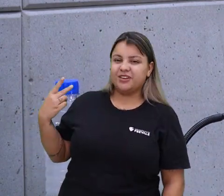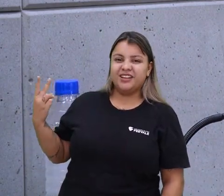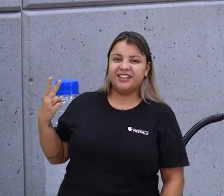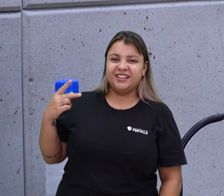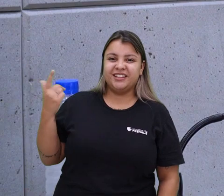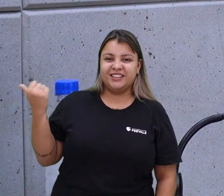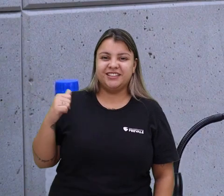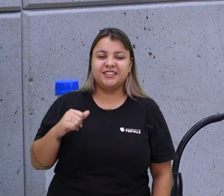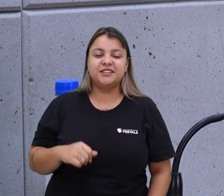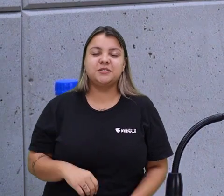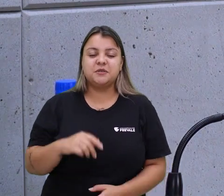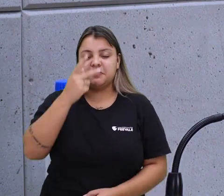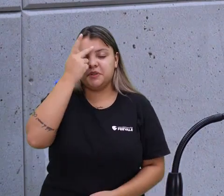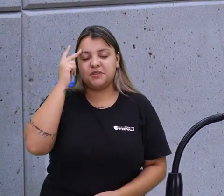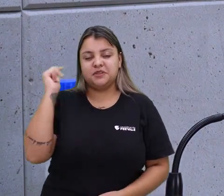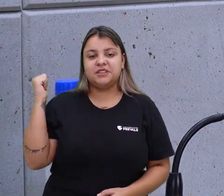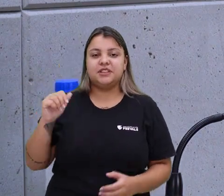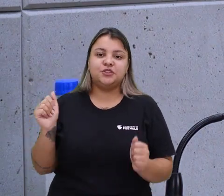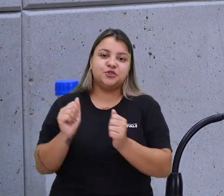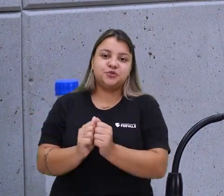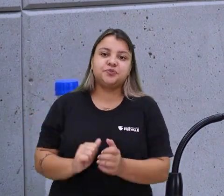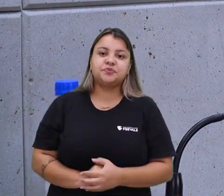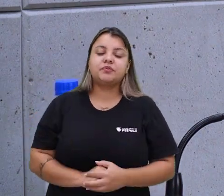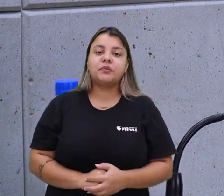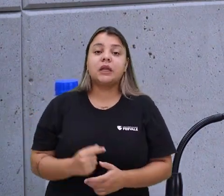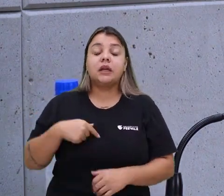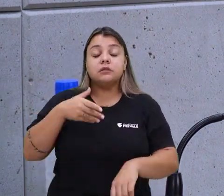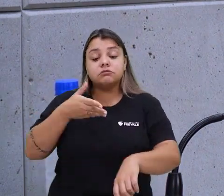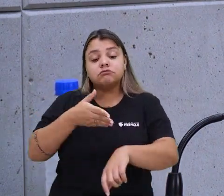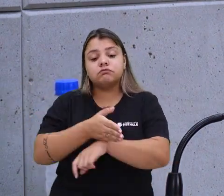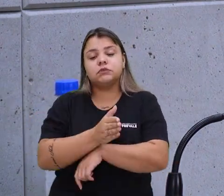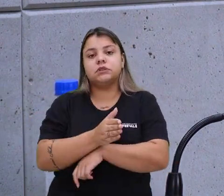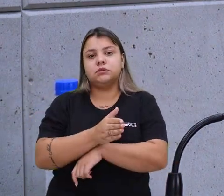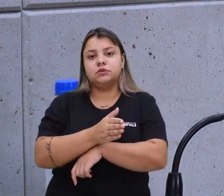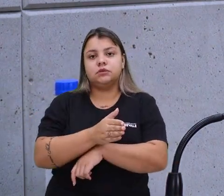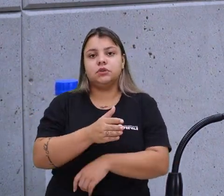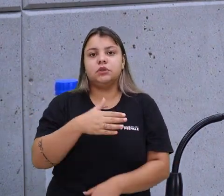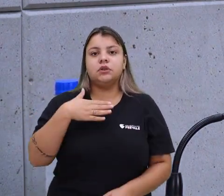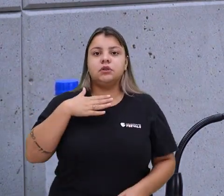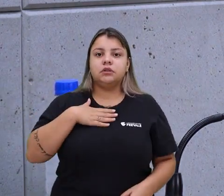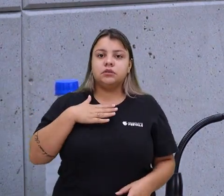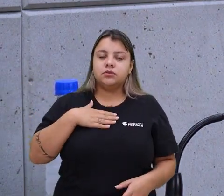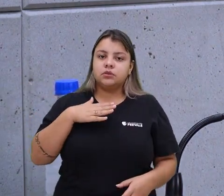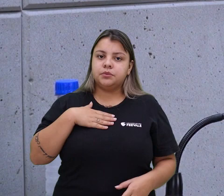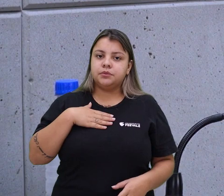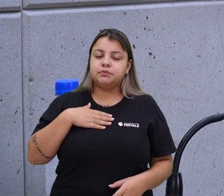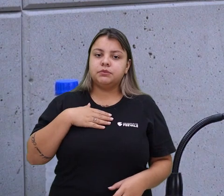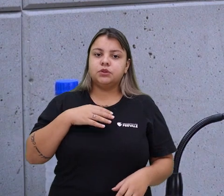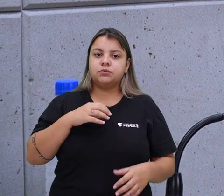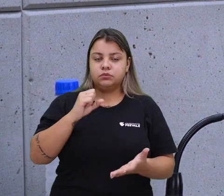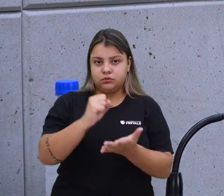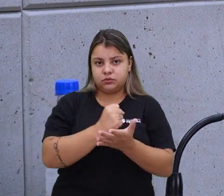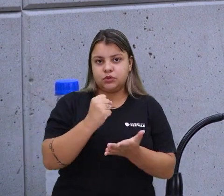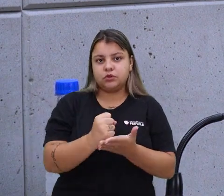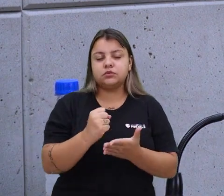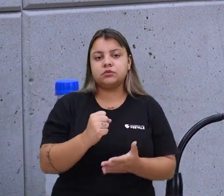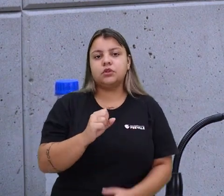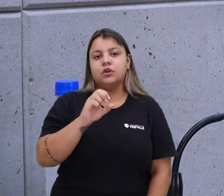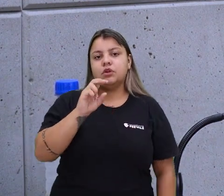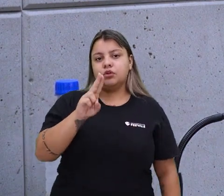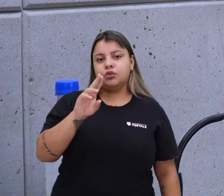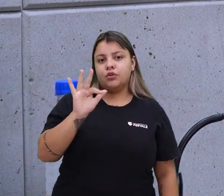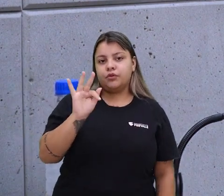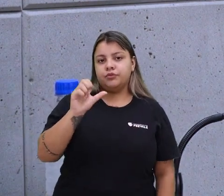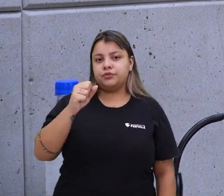com certeza hoje aí exatamente eu entro no meu meu concurso na ufx paraa